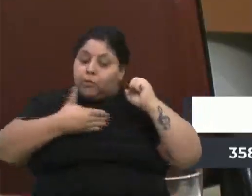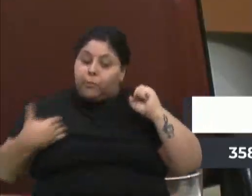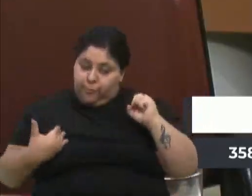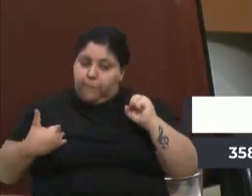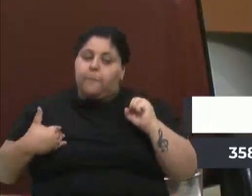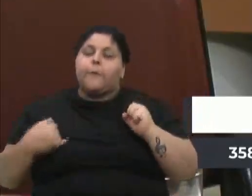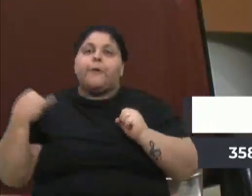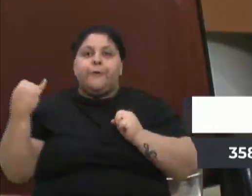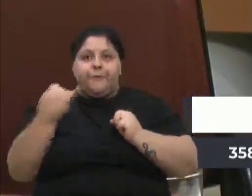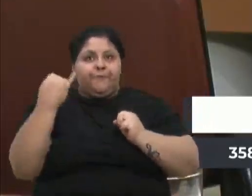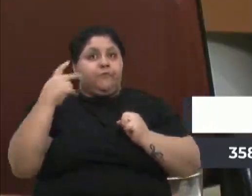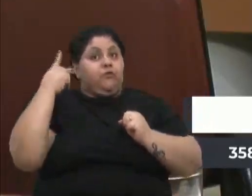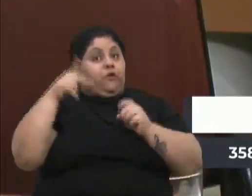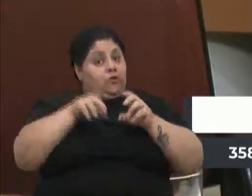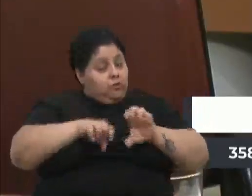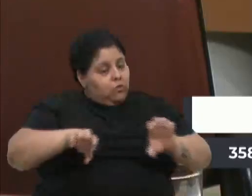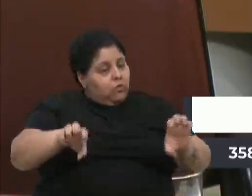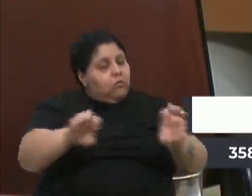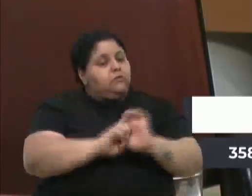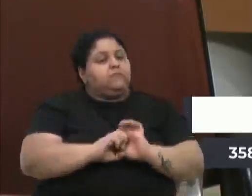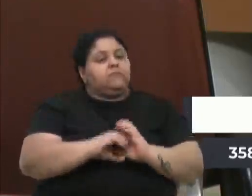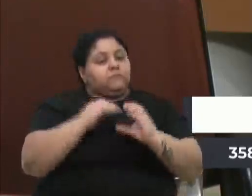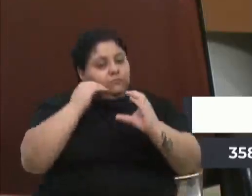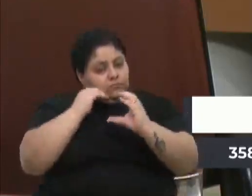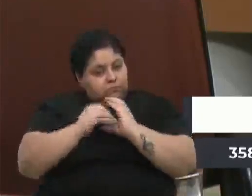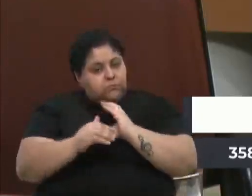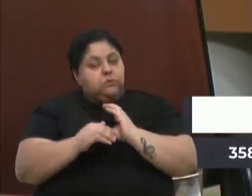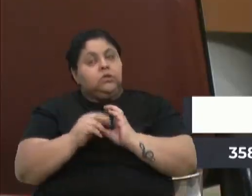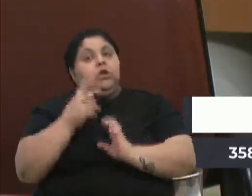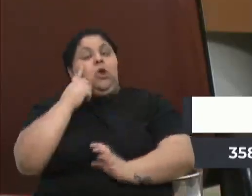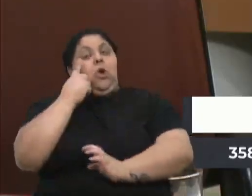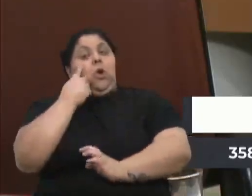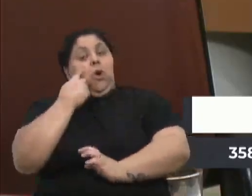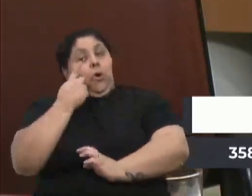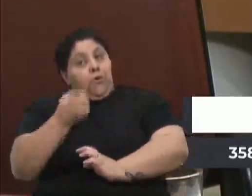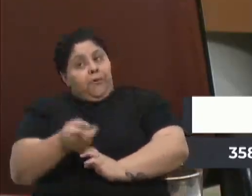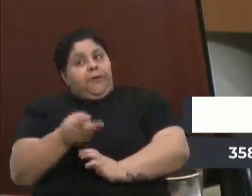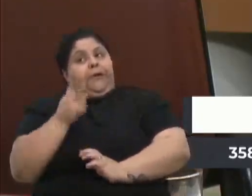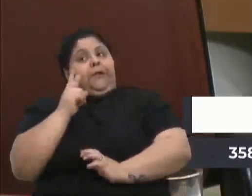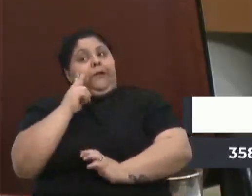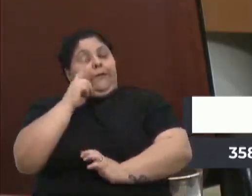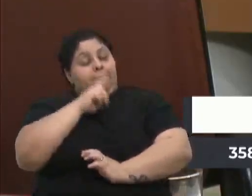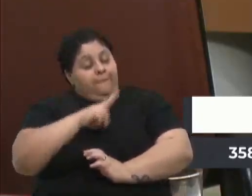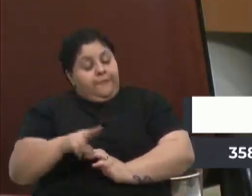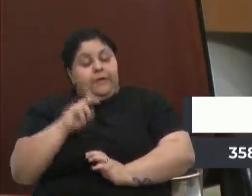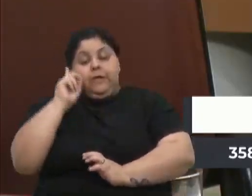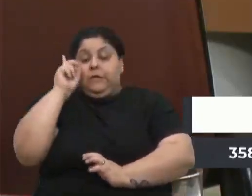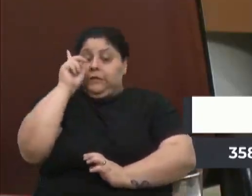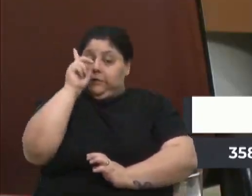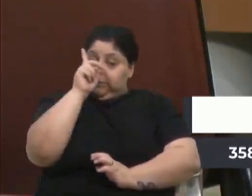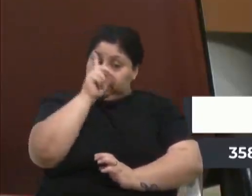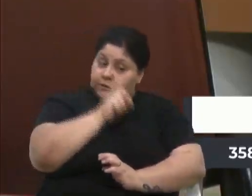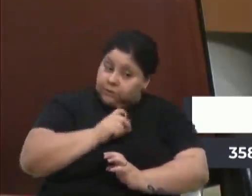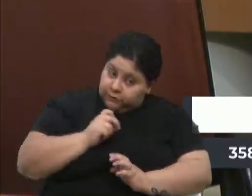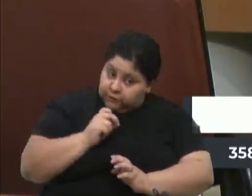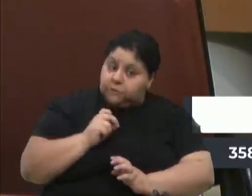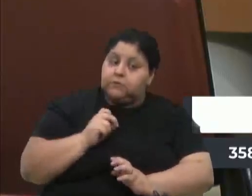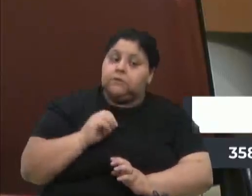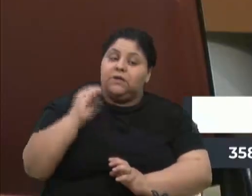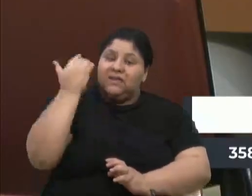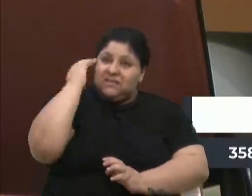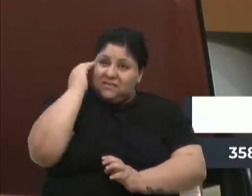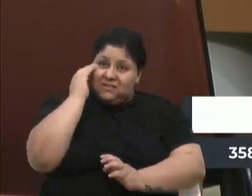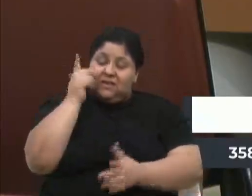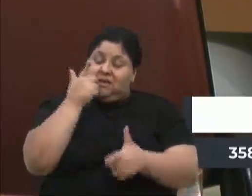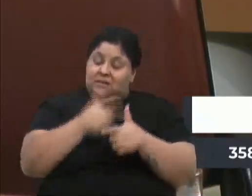essa confiança. Olha, gente, eu fui atrás, sabendo da dificuldade, vai ser um paliativo, senão logo, a semana que